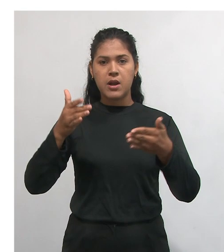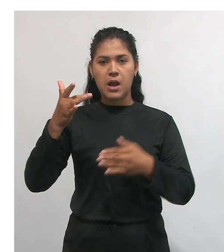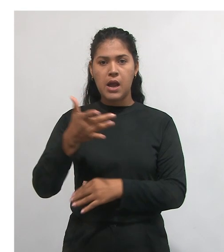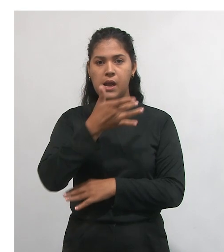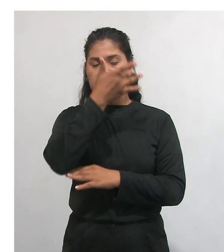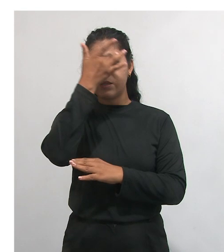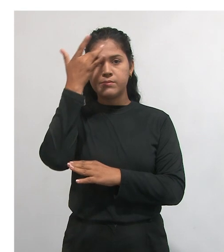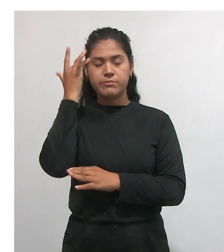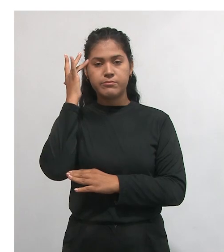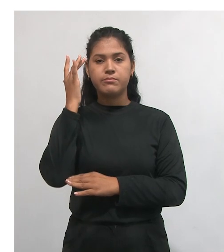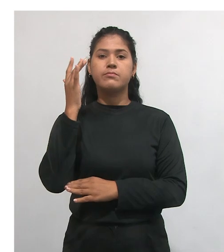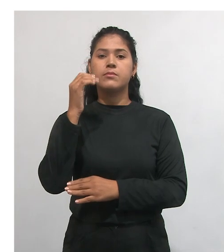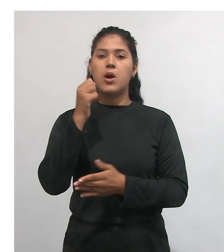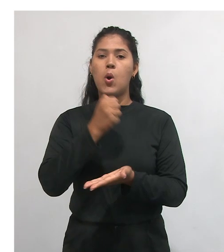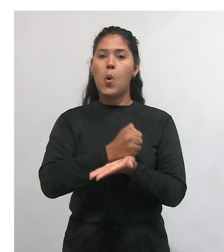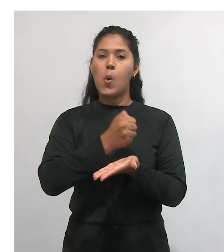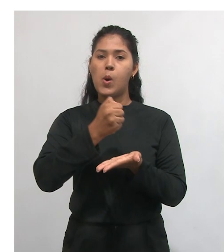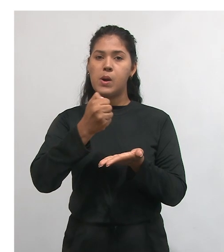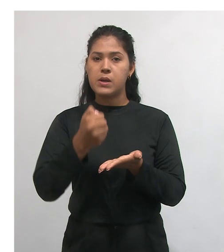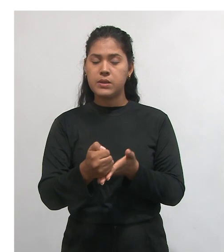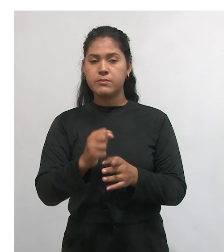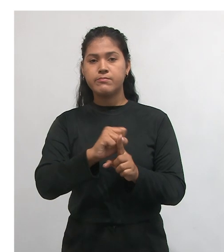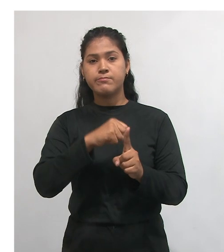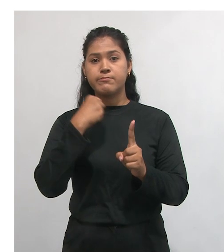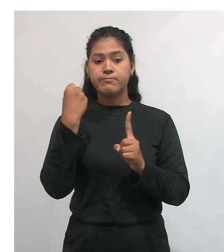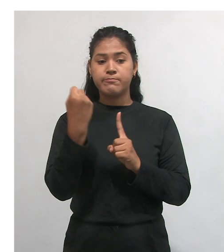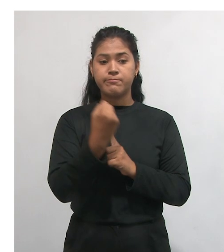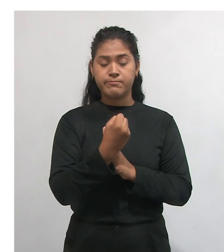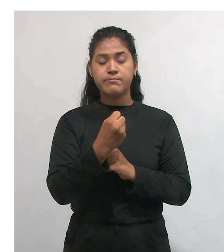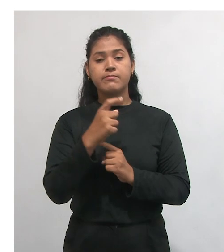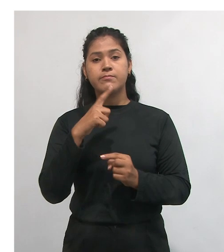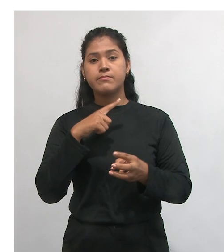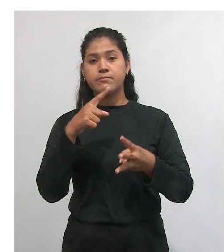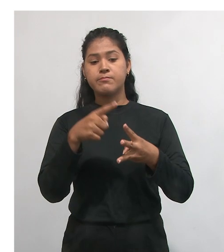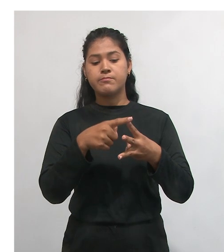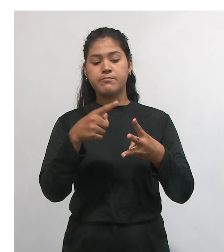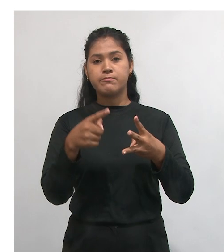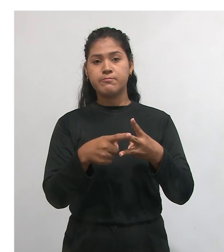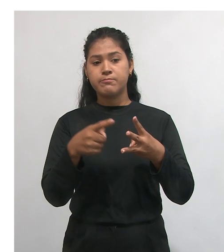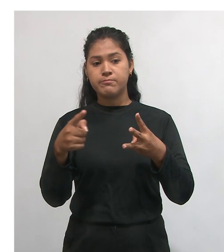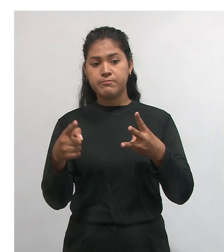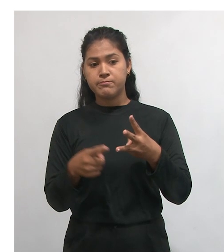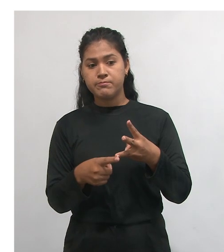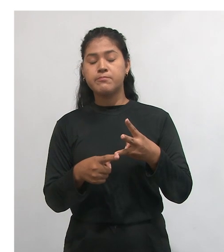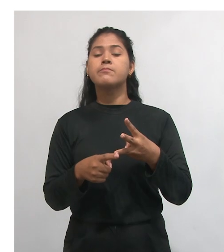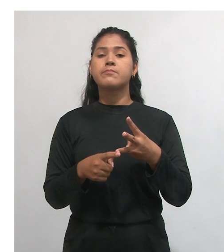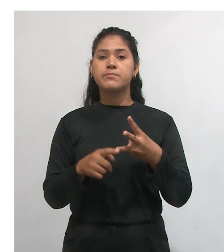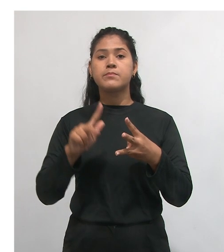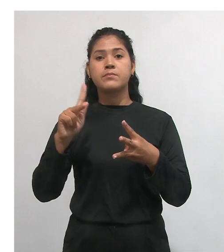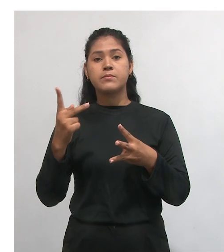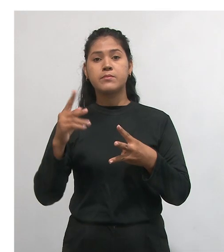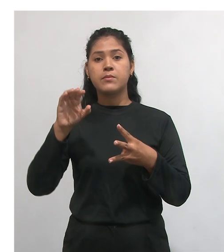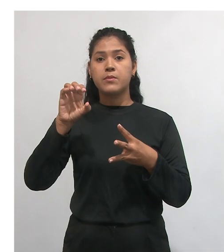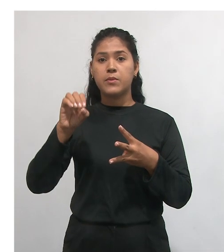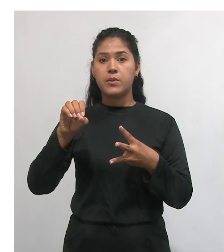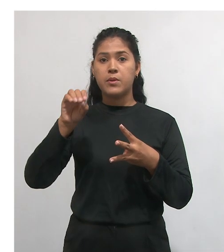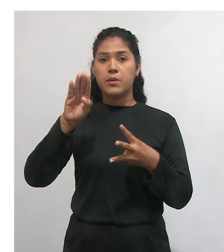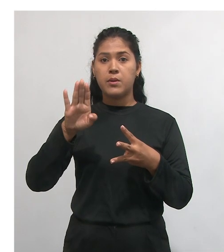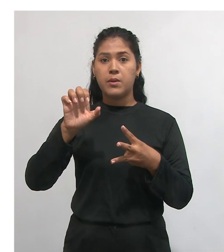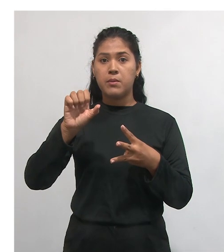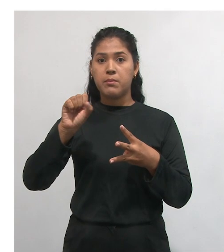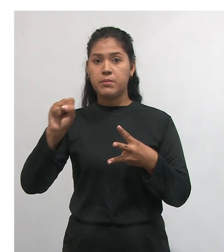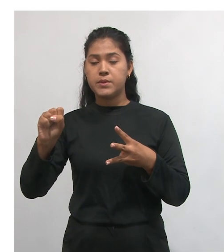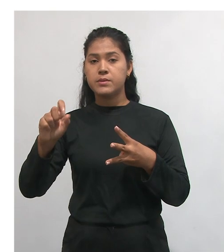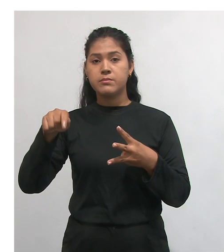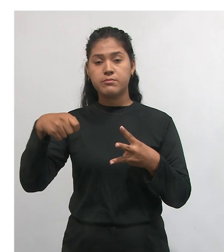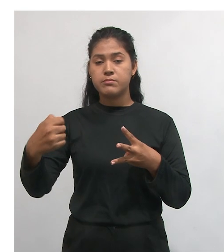especialmente em Hobbes, Locke e Rousseau. E aí, nesse sentido, eu queria só chamar a atenção já de início